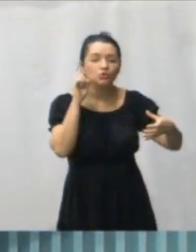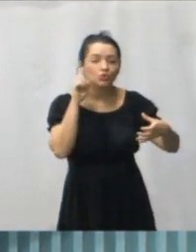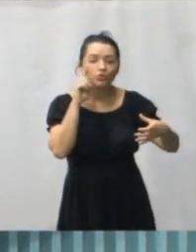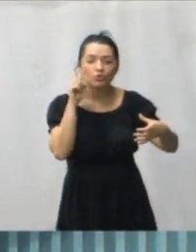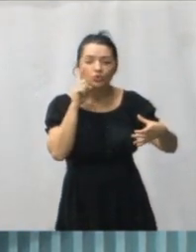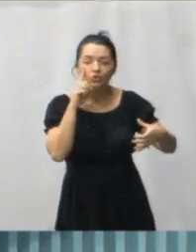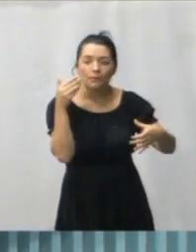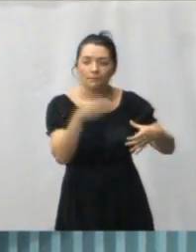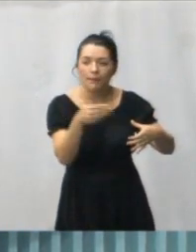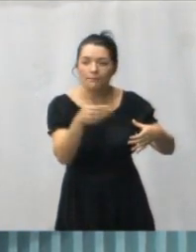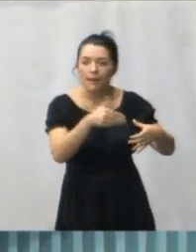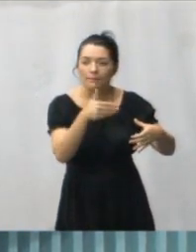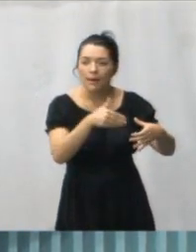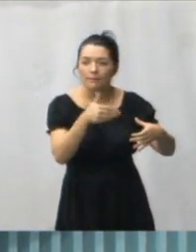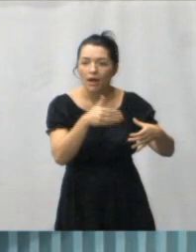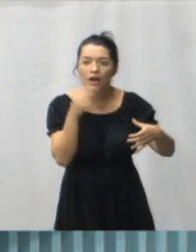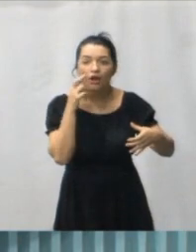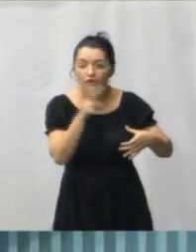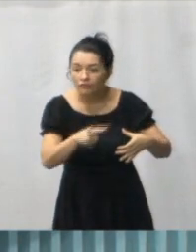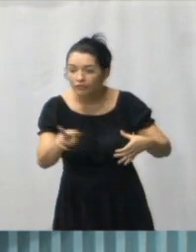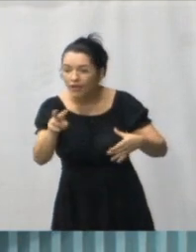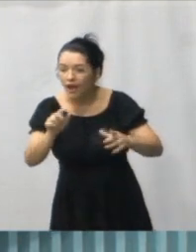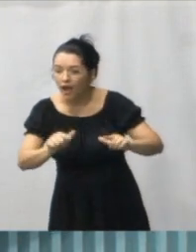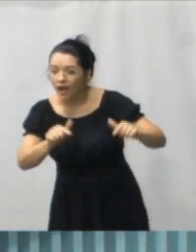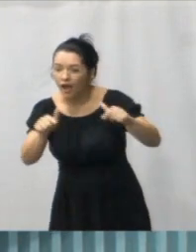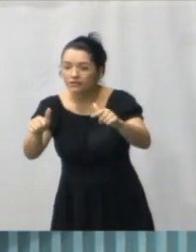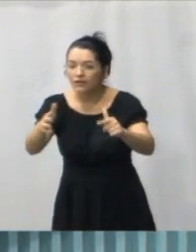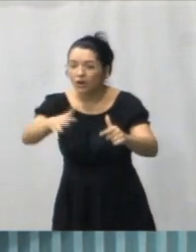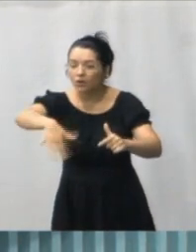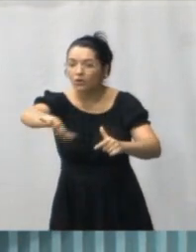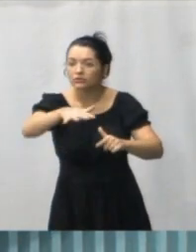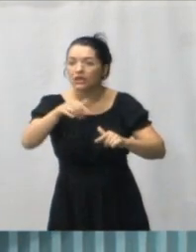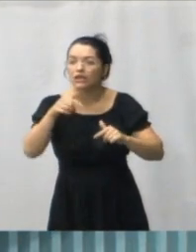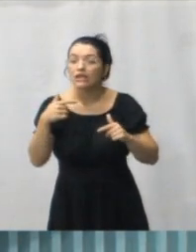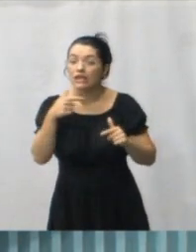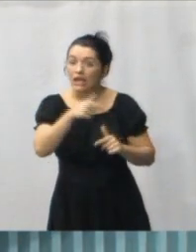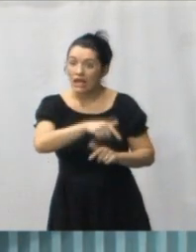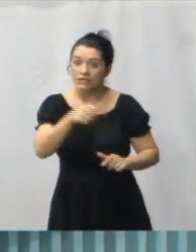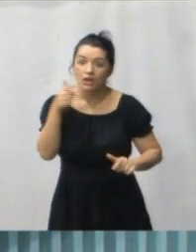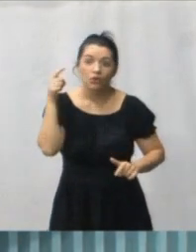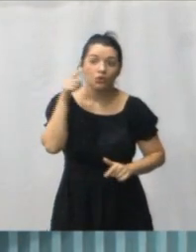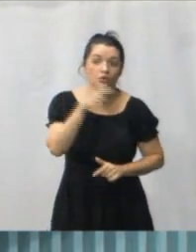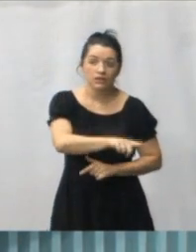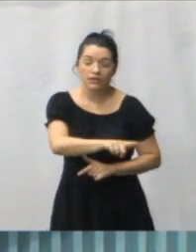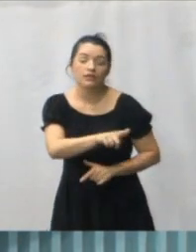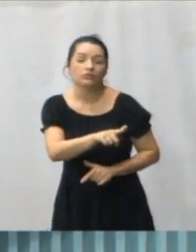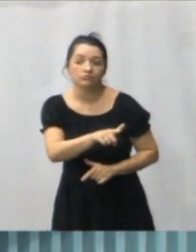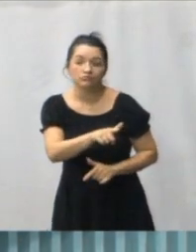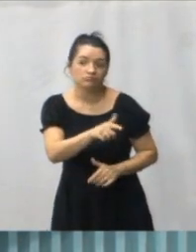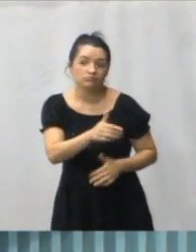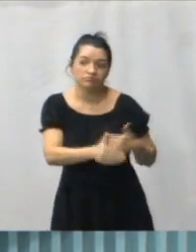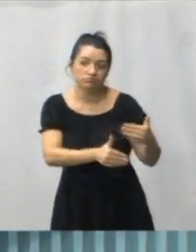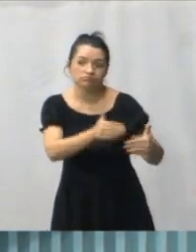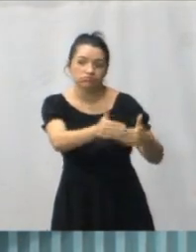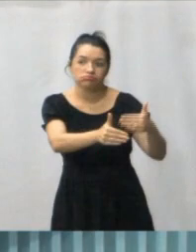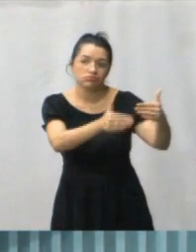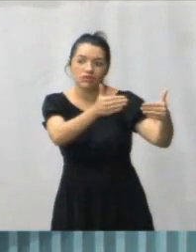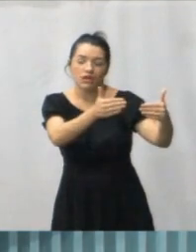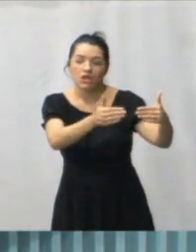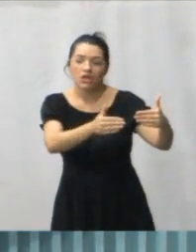ações, presidente, que essa conquista e essas conquistas que vão vir acontecer não é do vereador